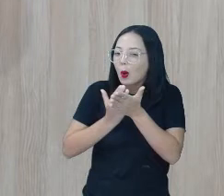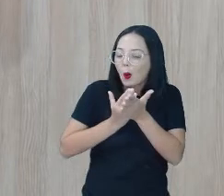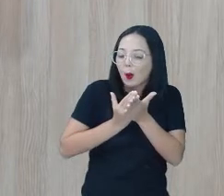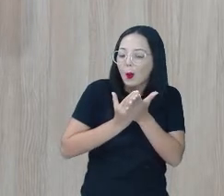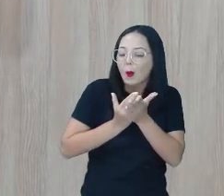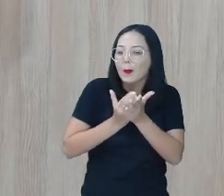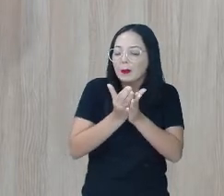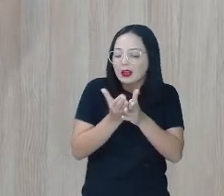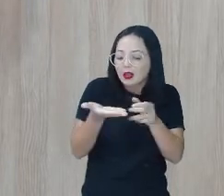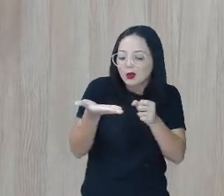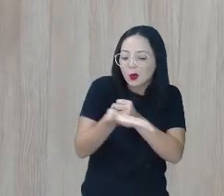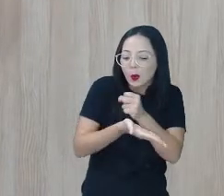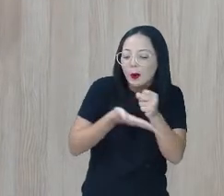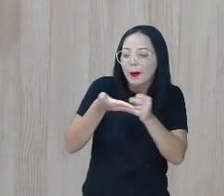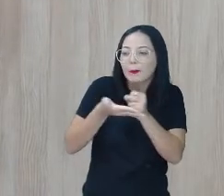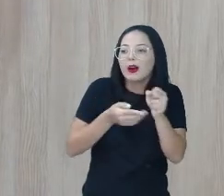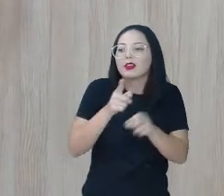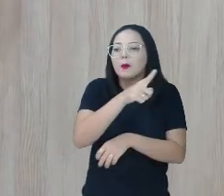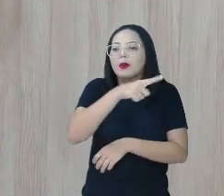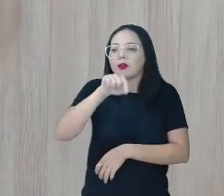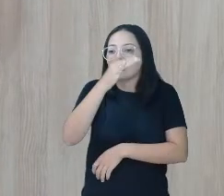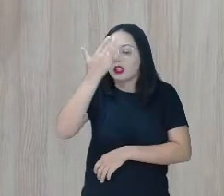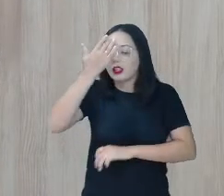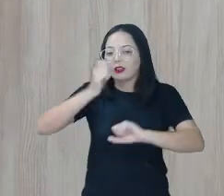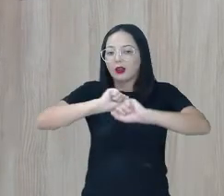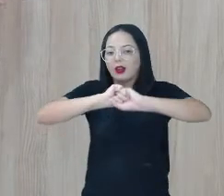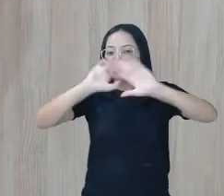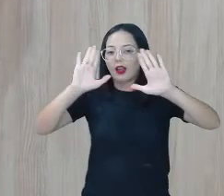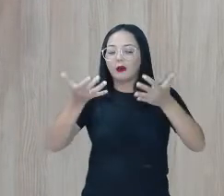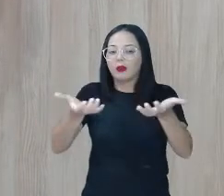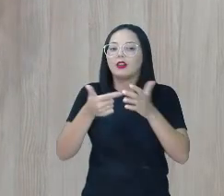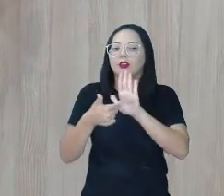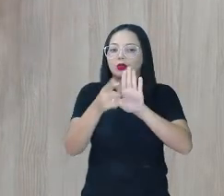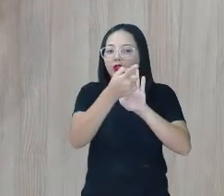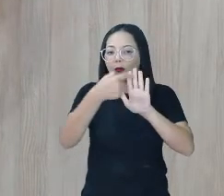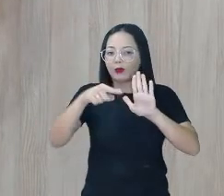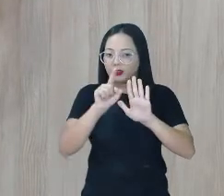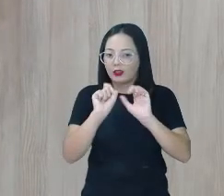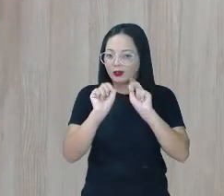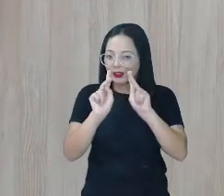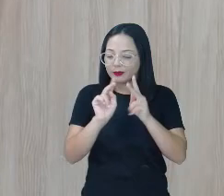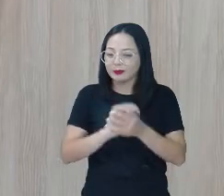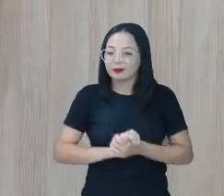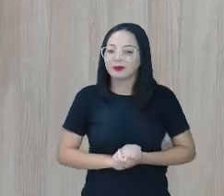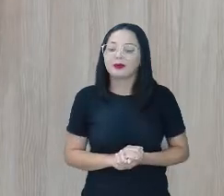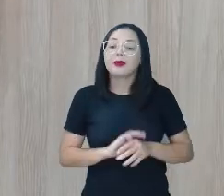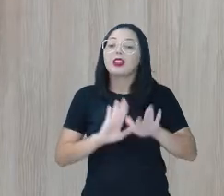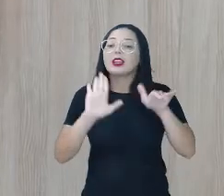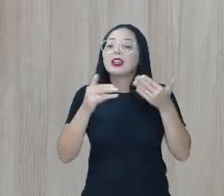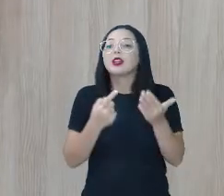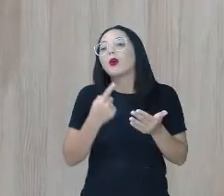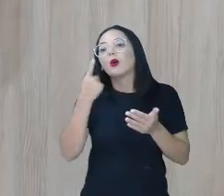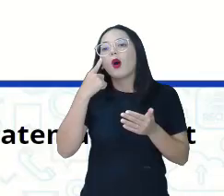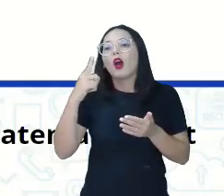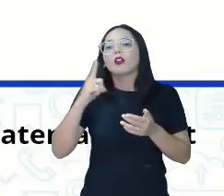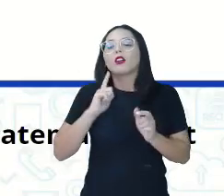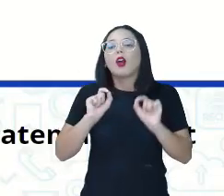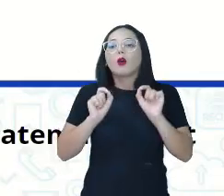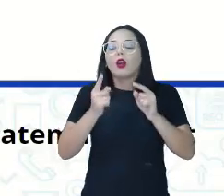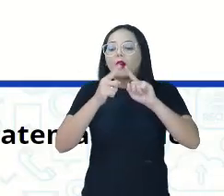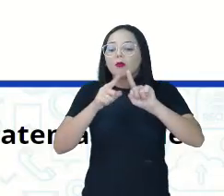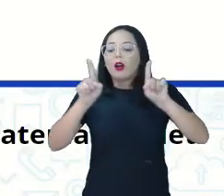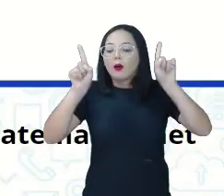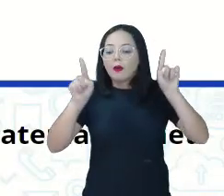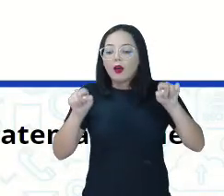aí, para que todo mundo entenda. Então, essa foi a ideia que eu quis trazer aqui para vocês, certo? Aqui a gente tem aí o cubo da soma de